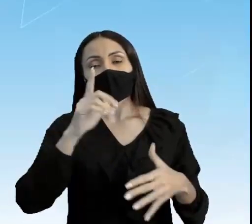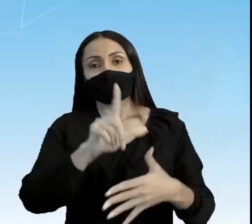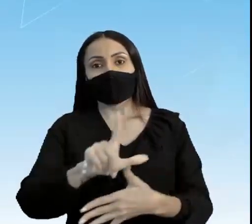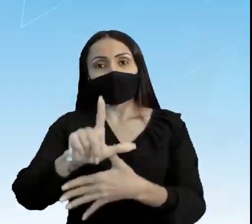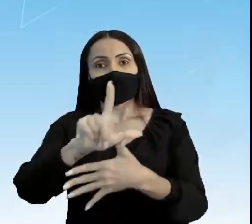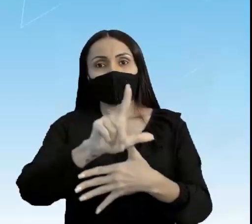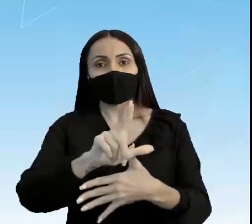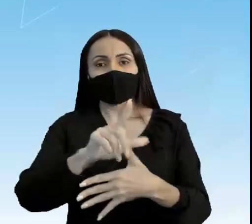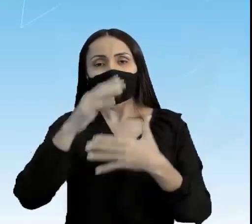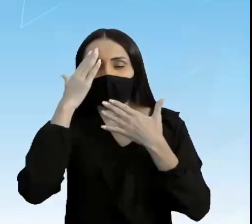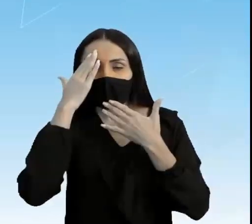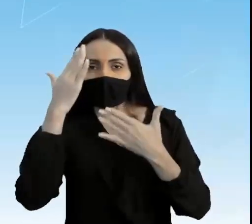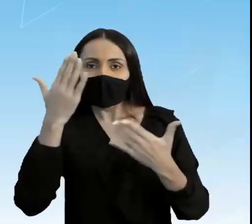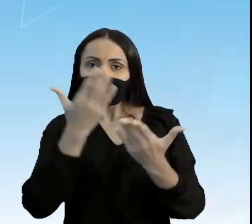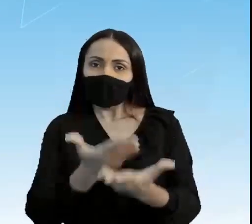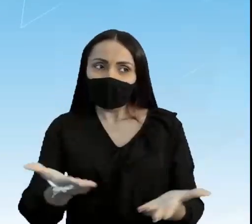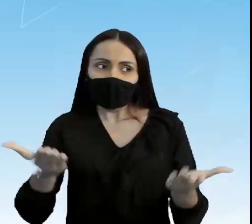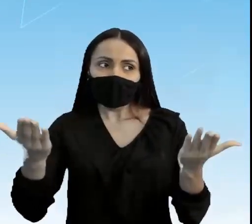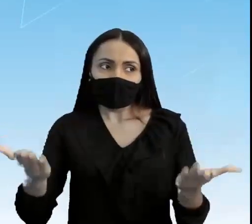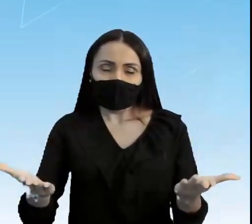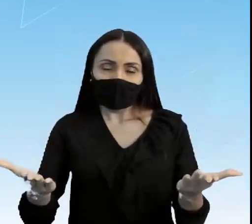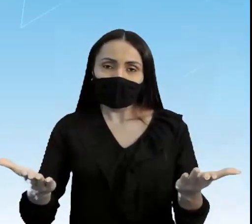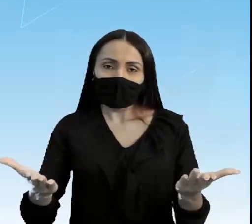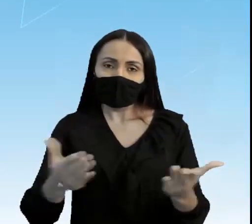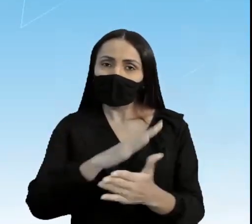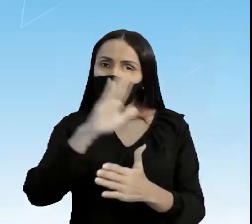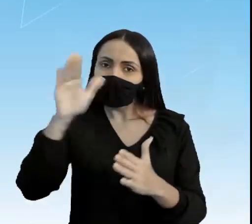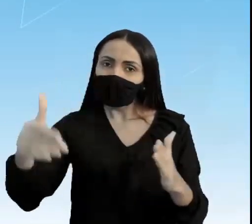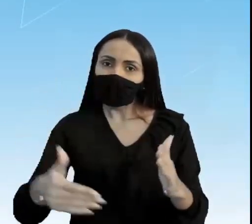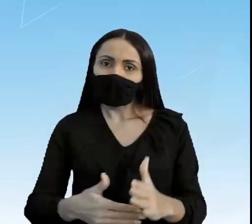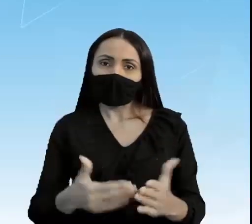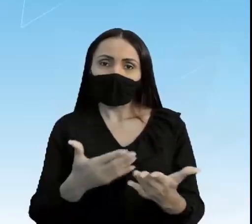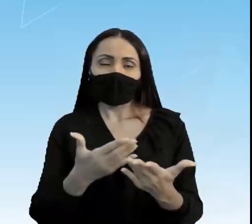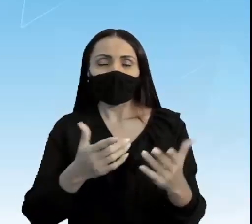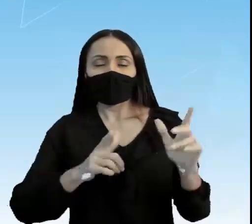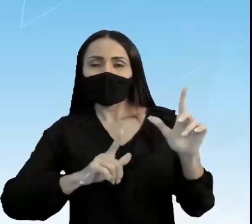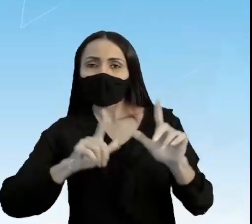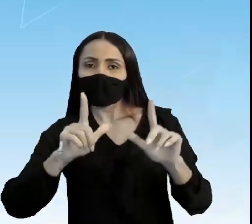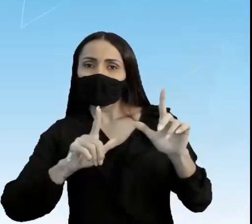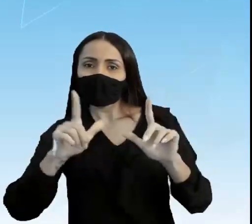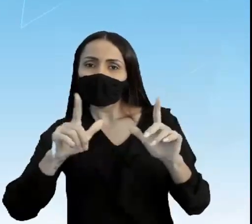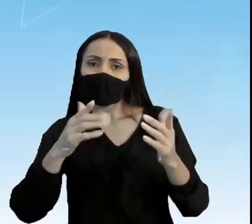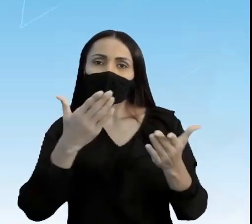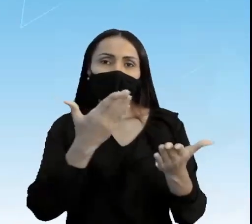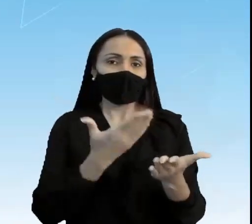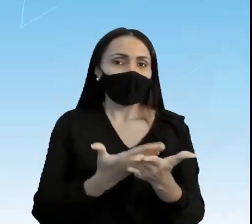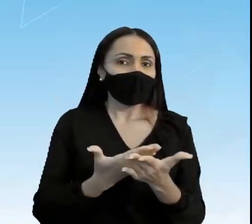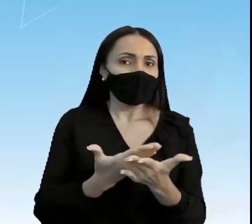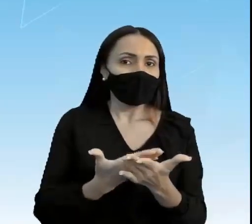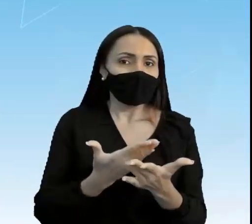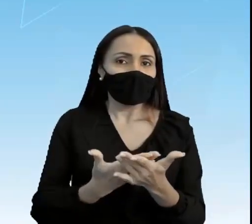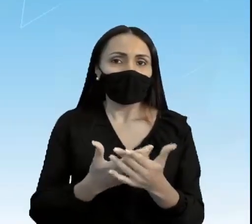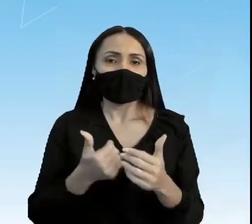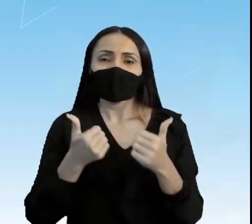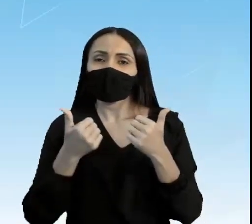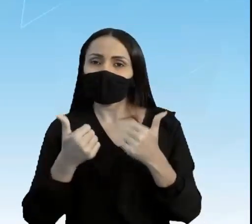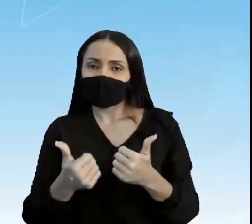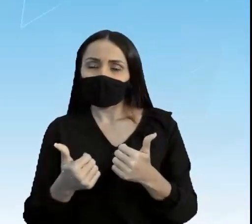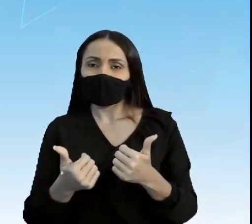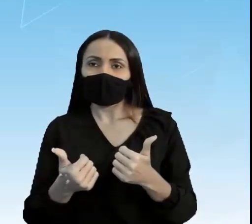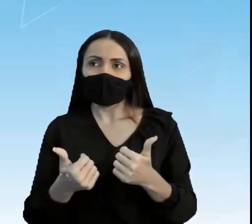Então, eu agradeço a todos e todas por assistirem a esta aula. Essa aula é uma